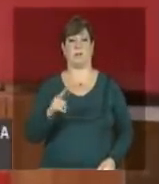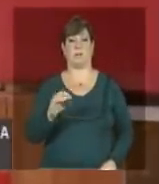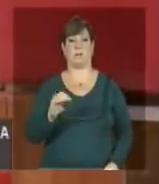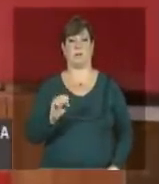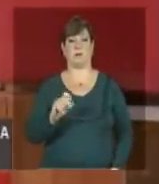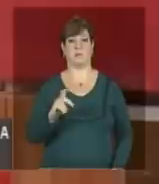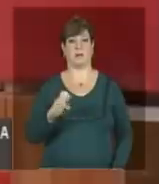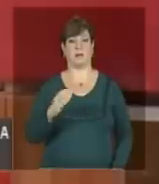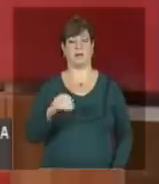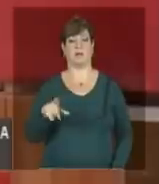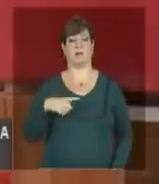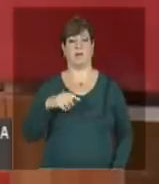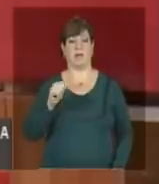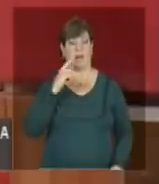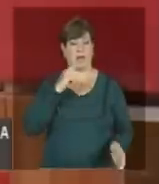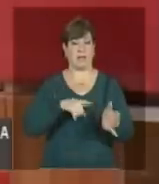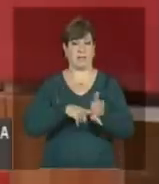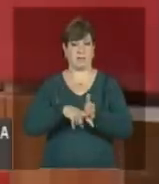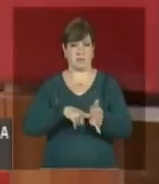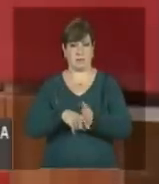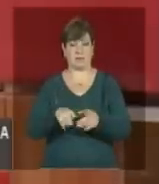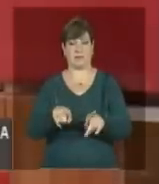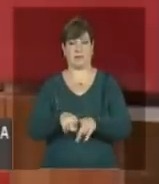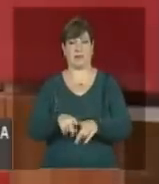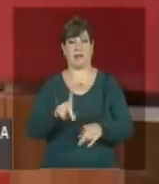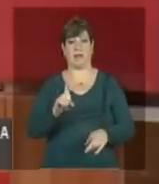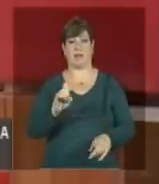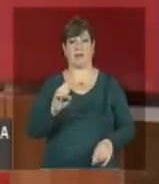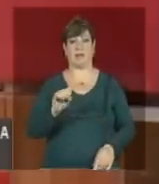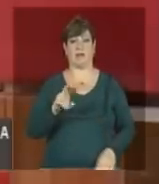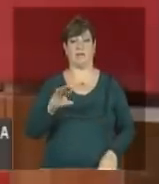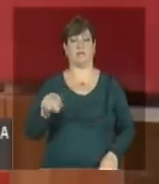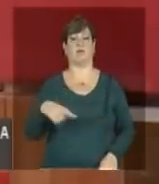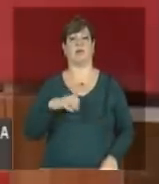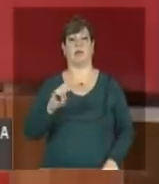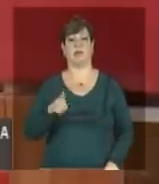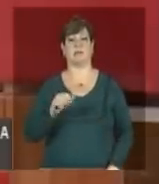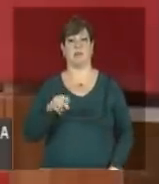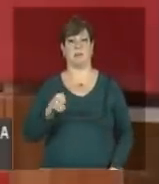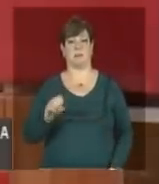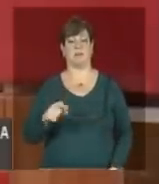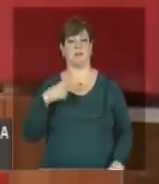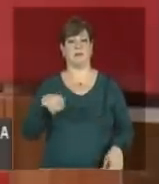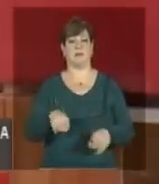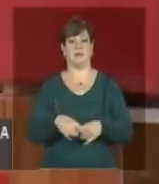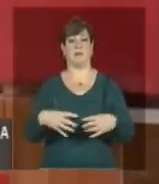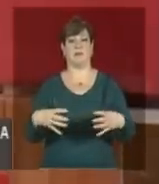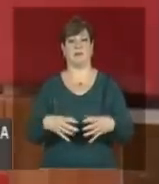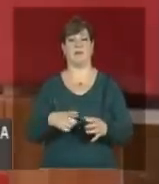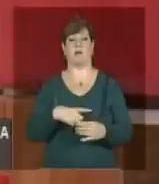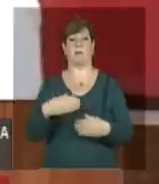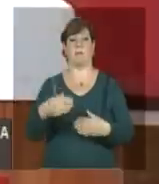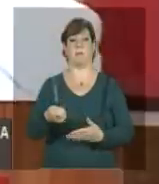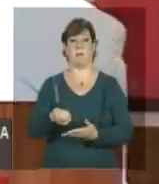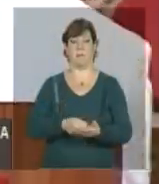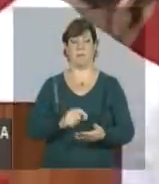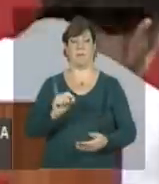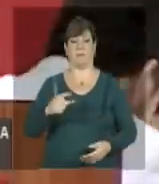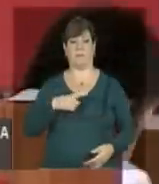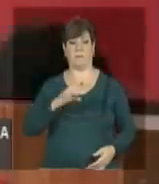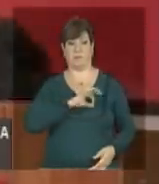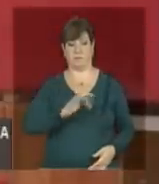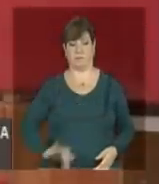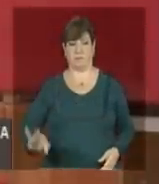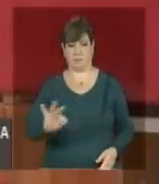de Análise e Desvios em Exames, Provas Objetivas, do Departamento da Polícia Federal. A iniciativa foi desenvolvida